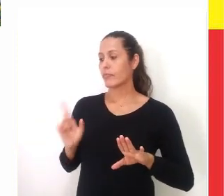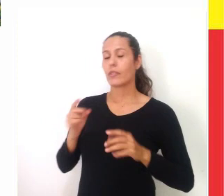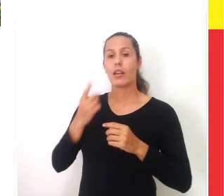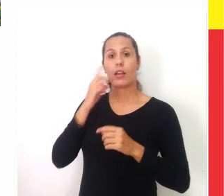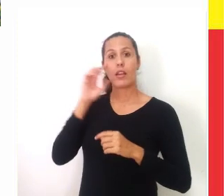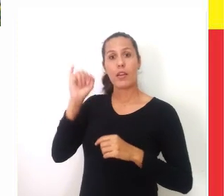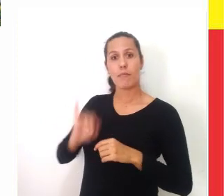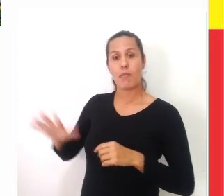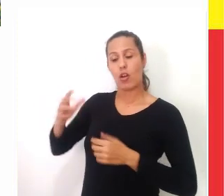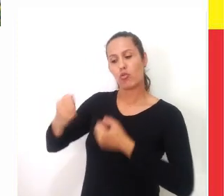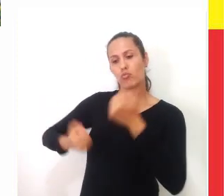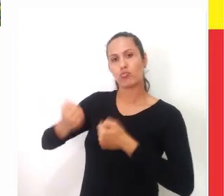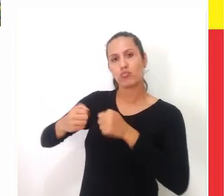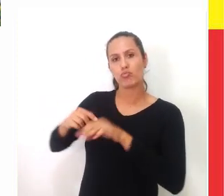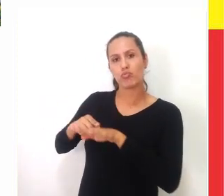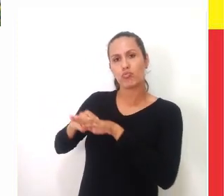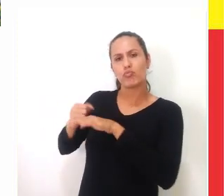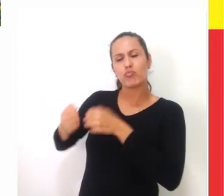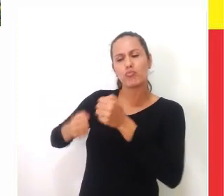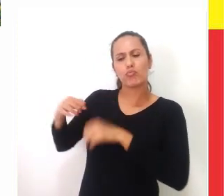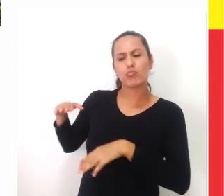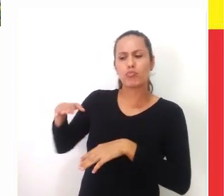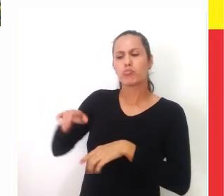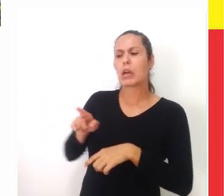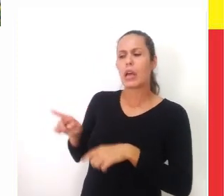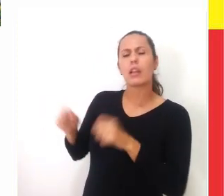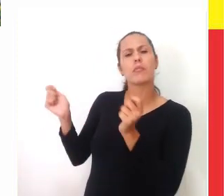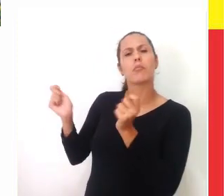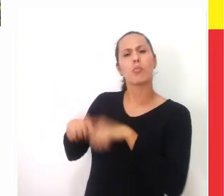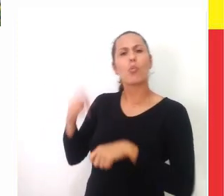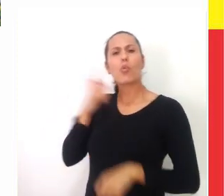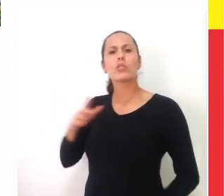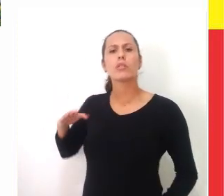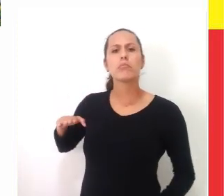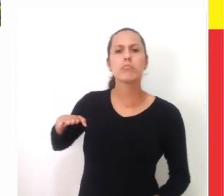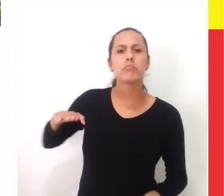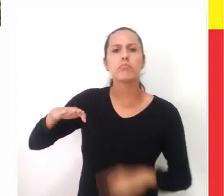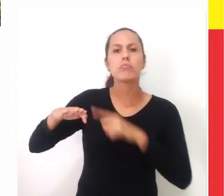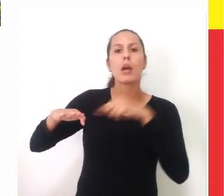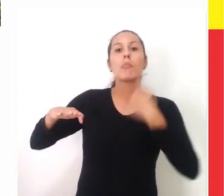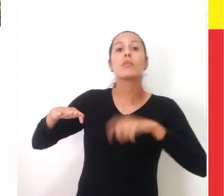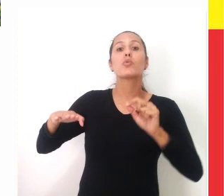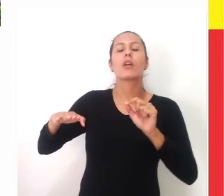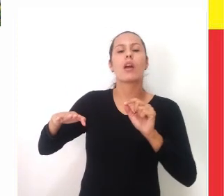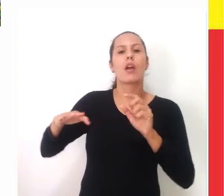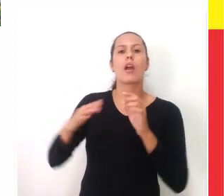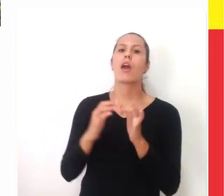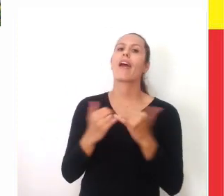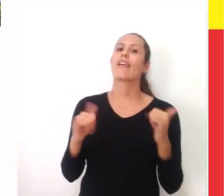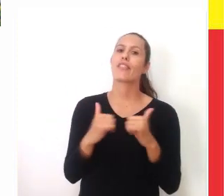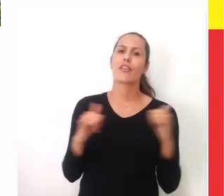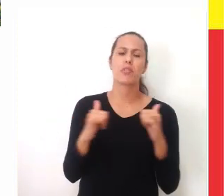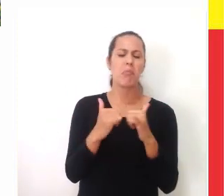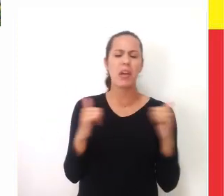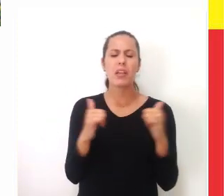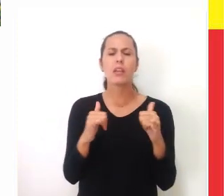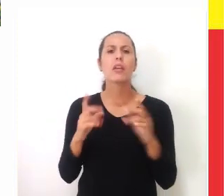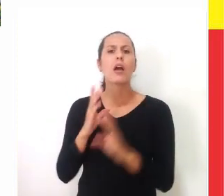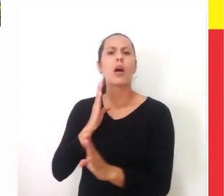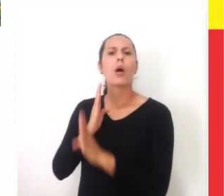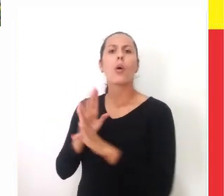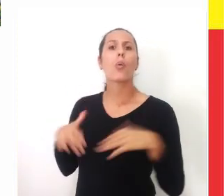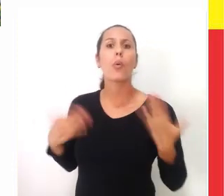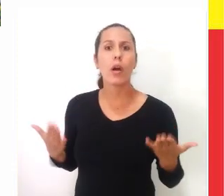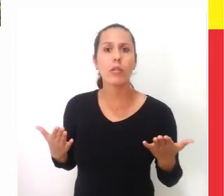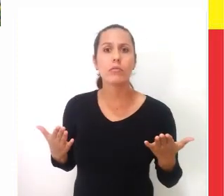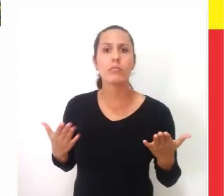é claro, e para executar suas ações, o automóvel precisa de energia. Onde é que ele